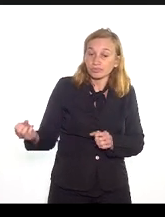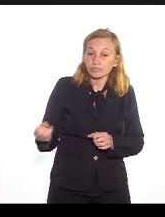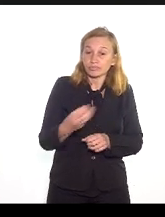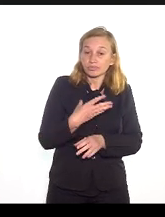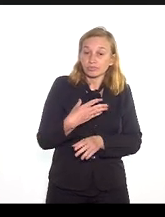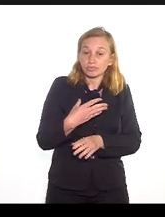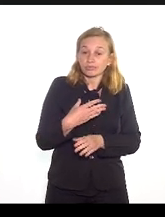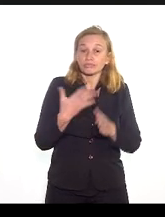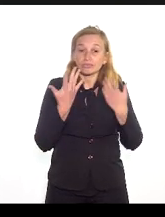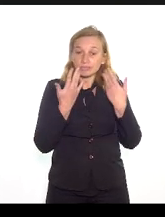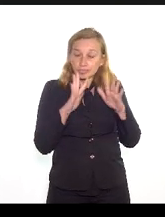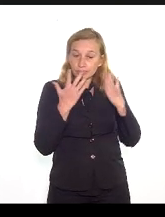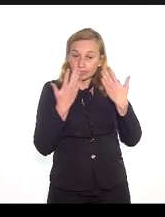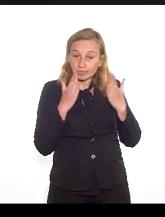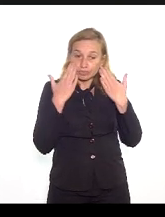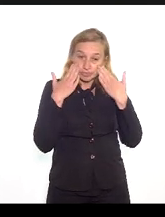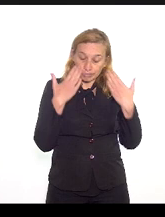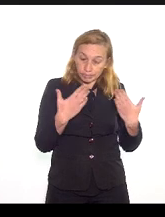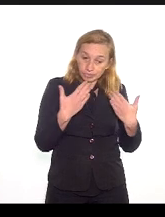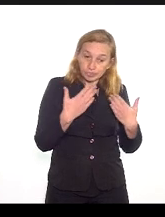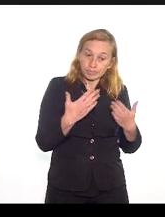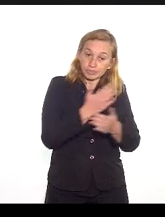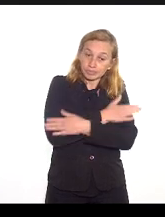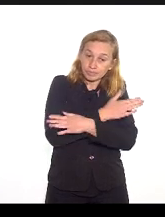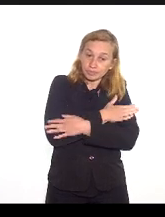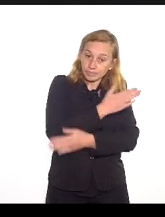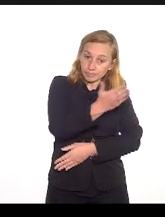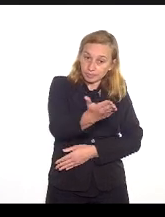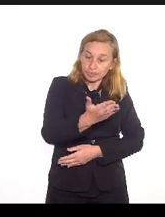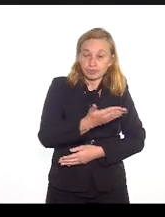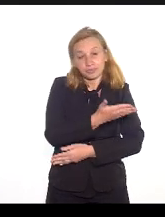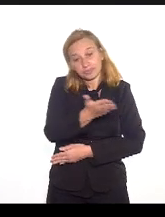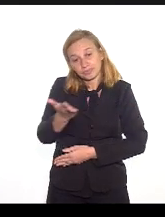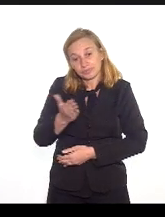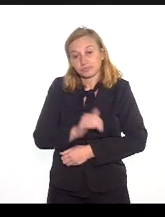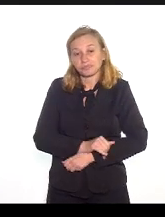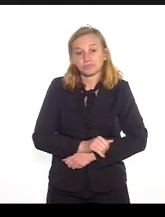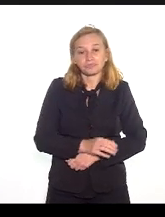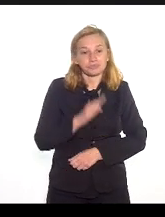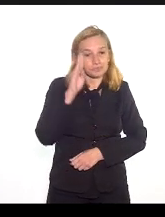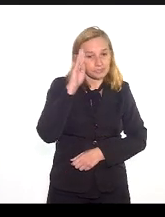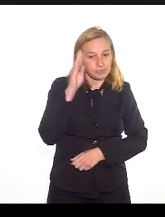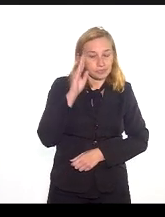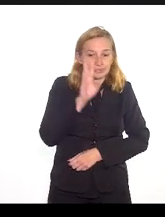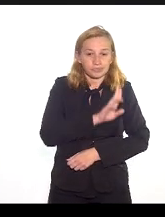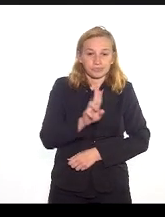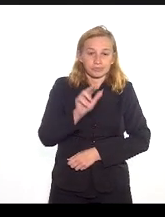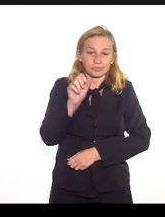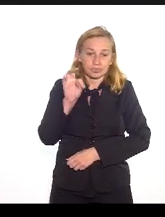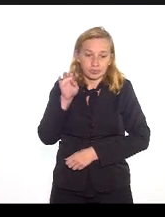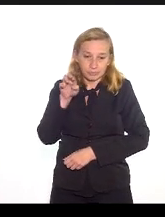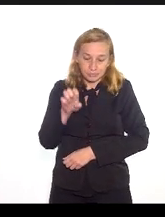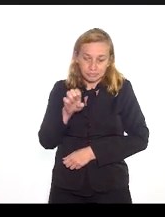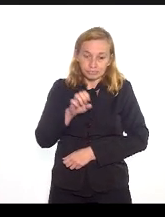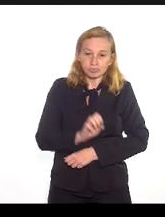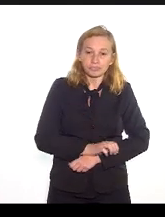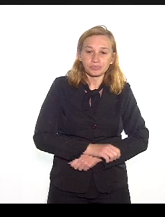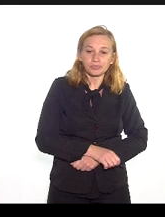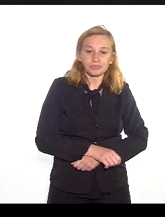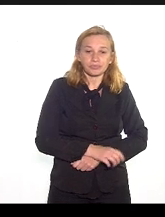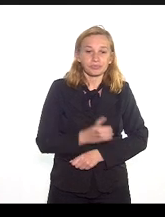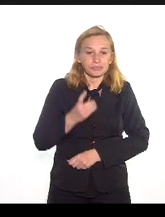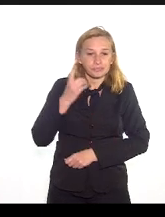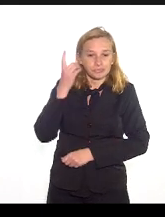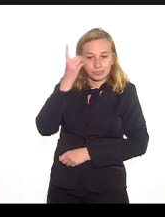novos parabéns pela apresentação e grande abraço a vocês todos, principalmente em nome do Almirante Viveiros. Deputada